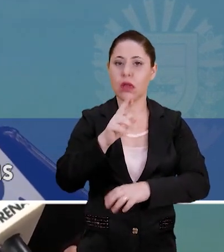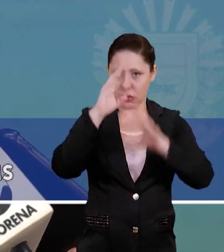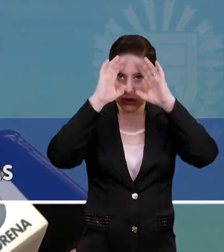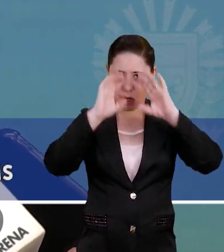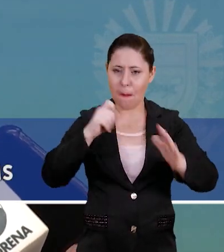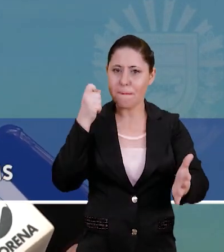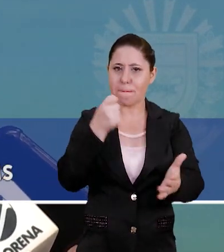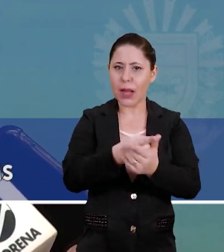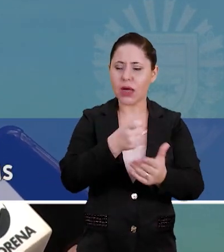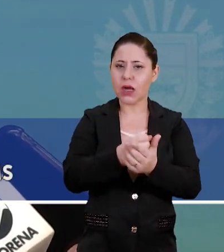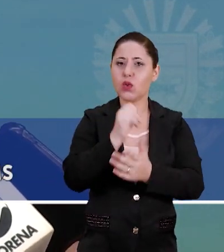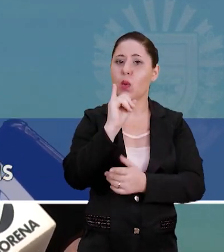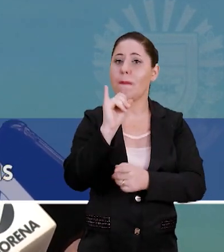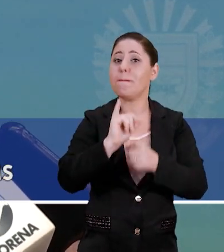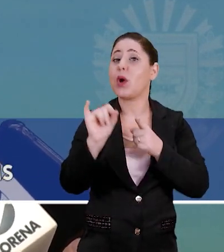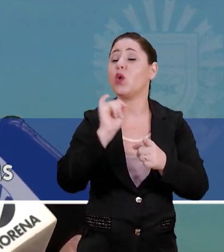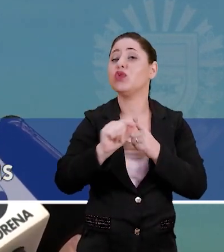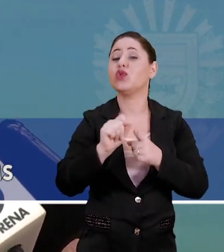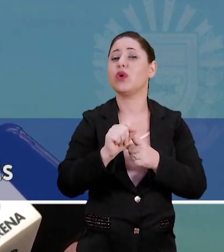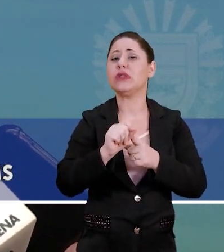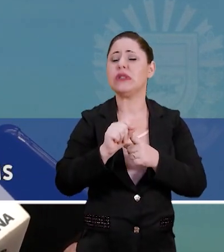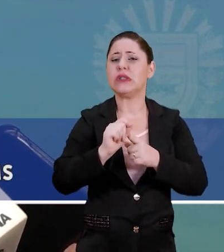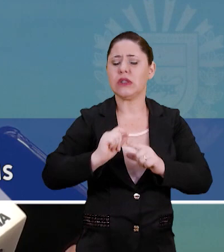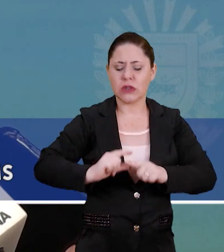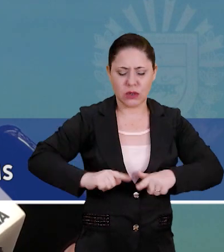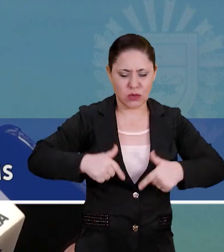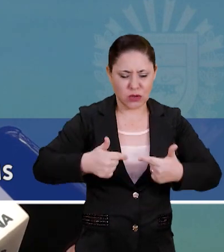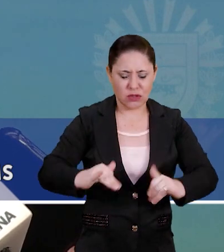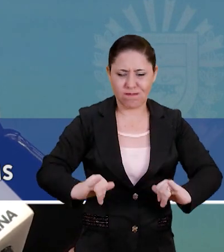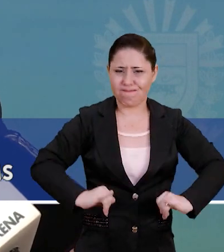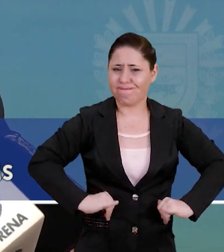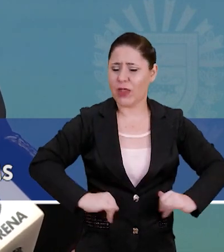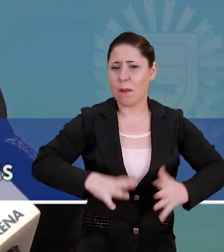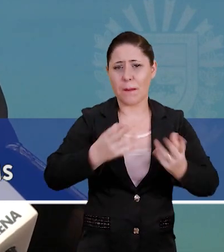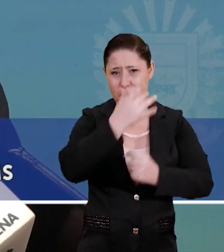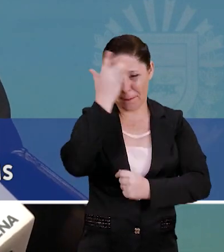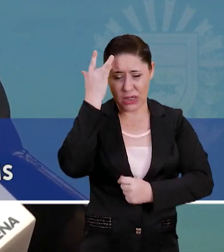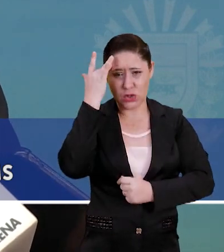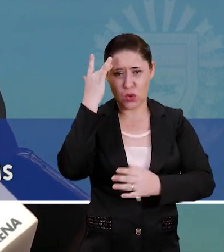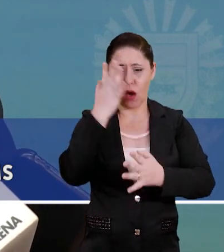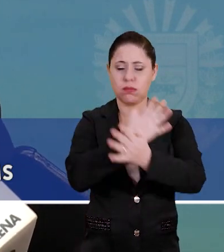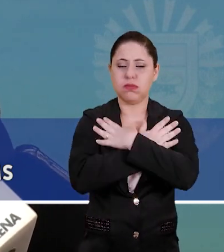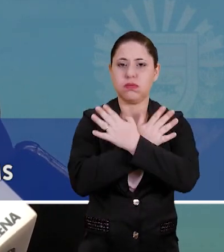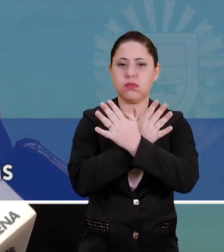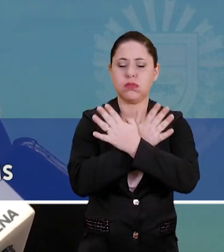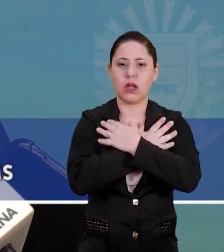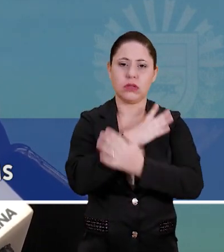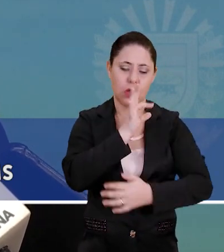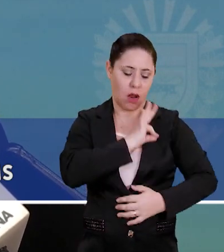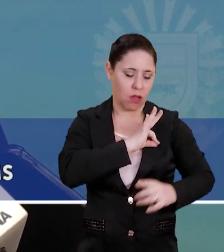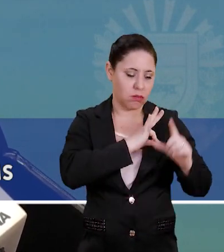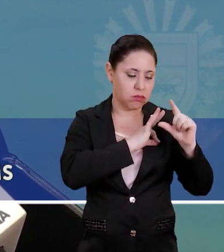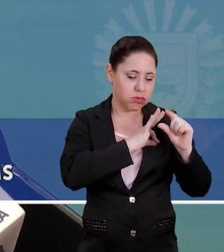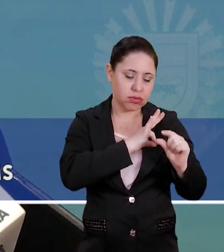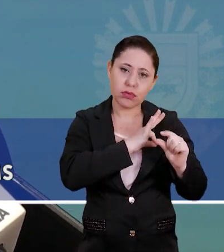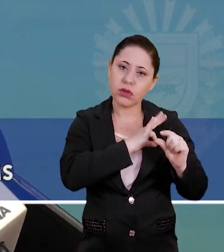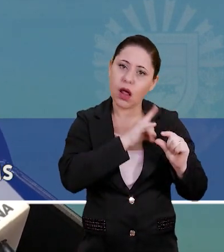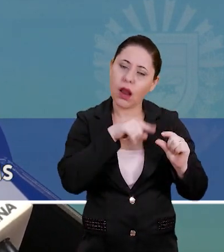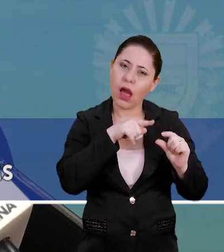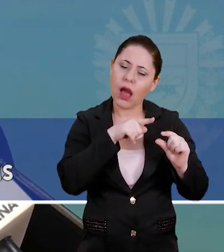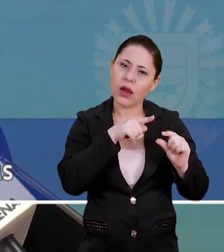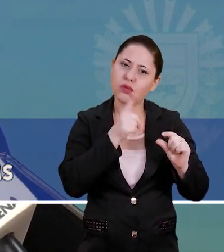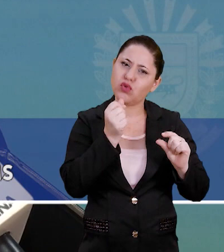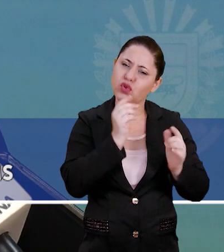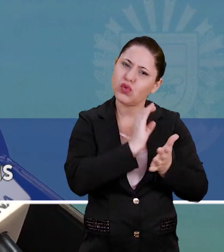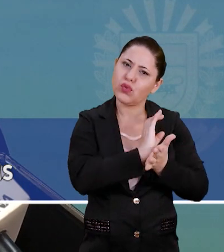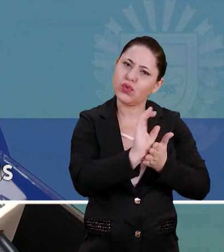pagando imposto com muito sacrifício, muita gente desempregada, com salários comprimidos, e desse volume